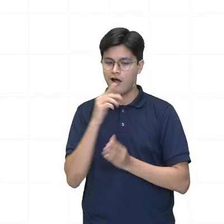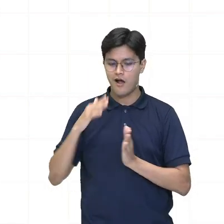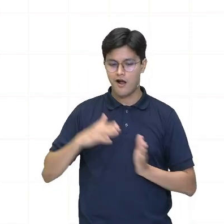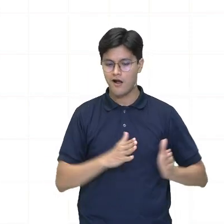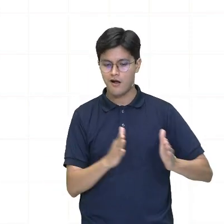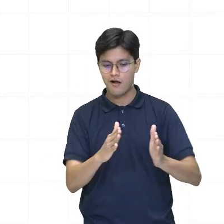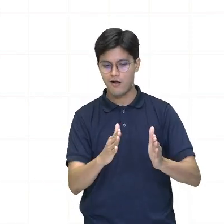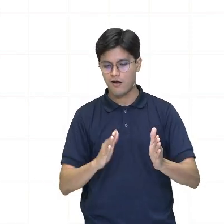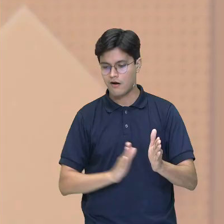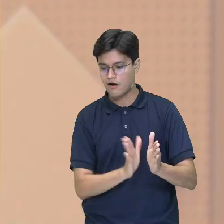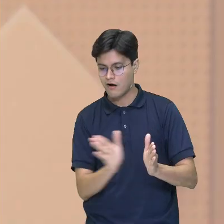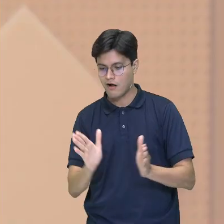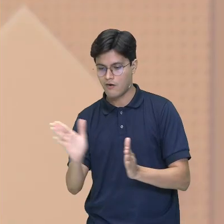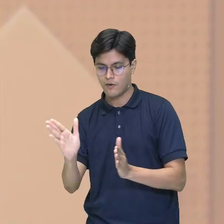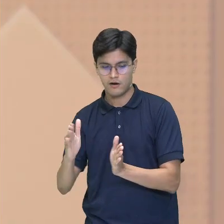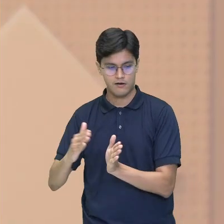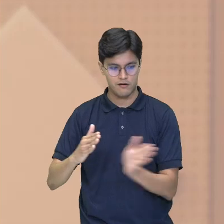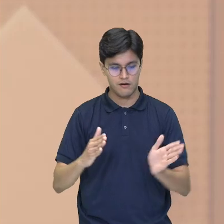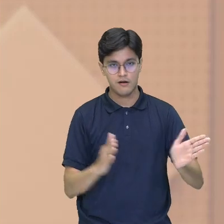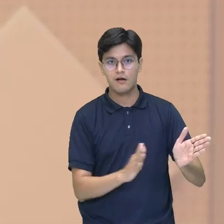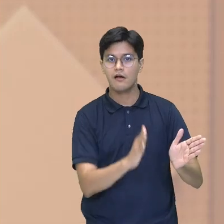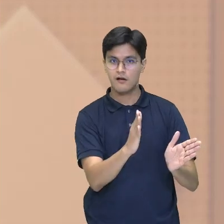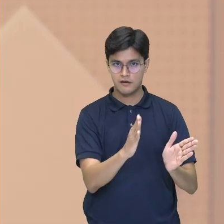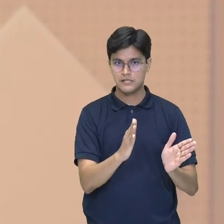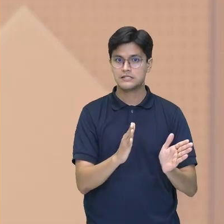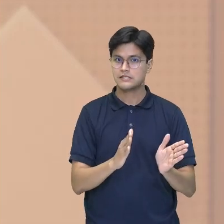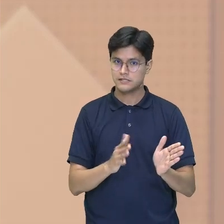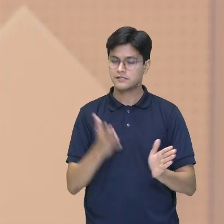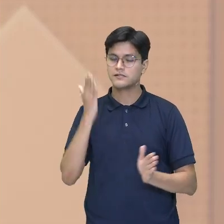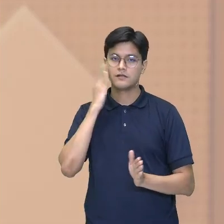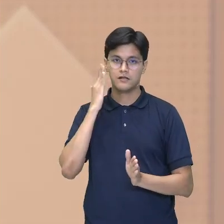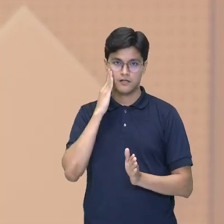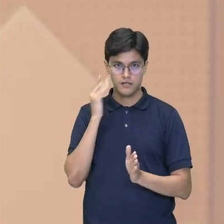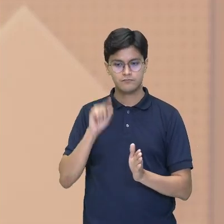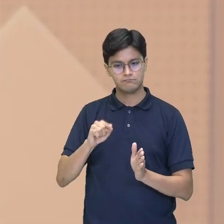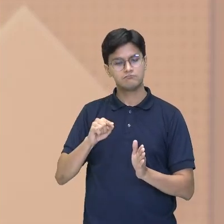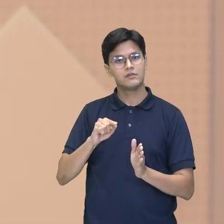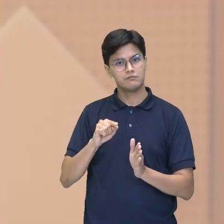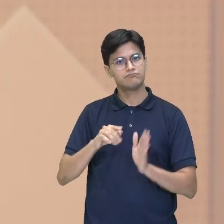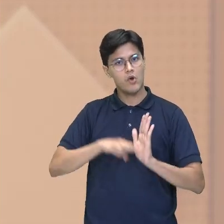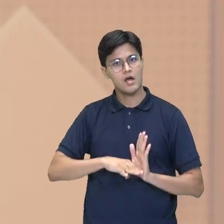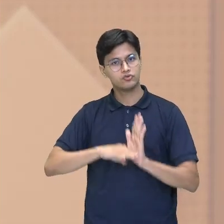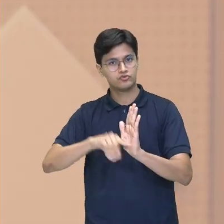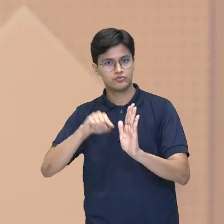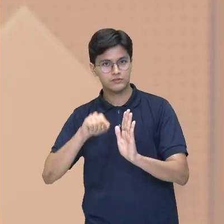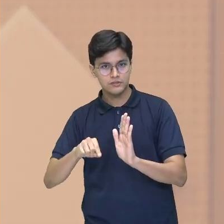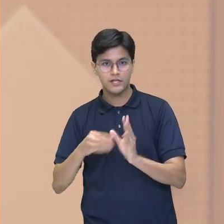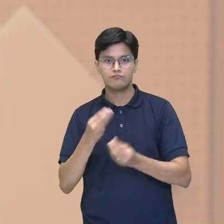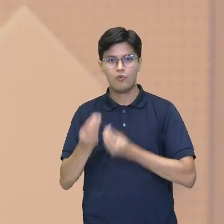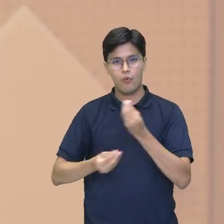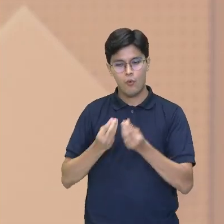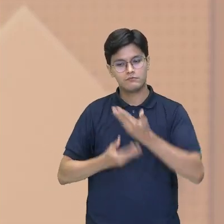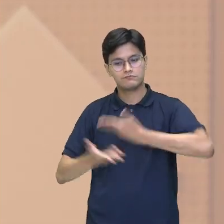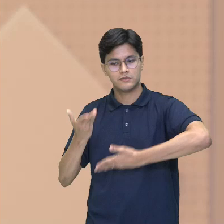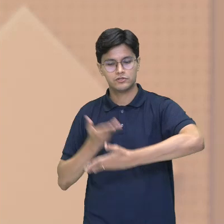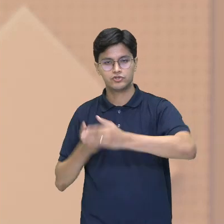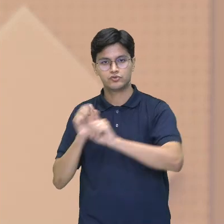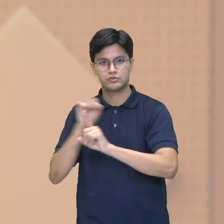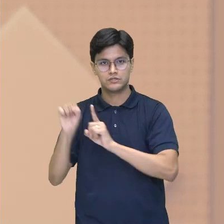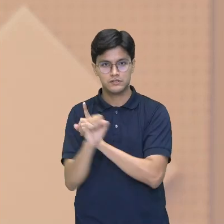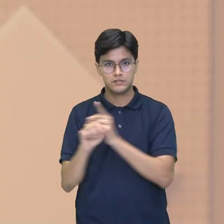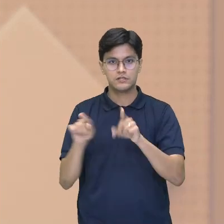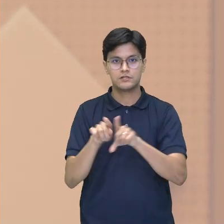justamente favorecer essa dinâmica do ribeirinho com a sociedade, com seu modo de vida.